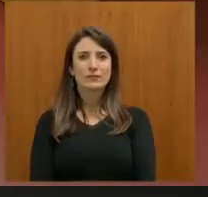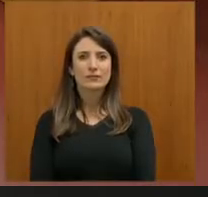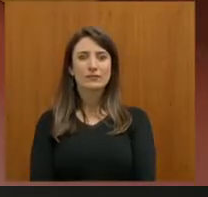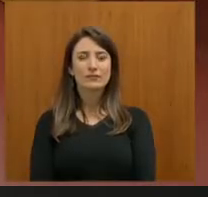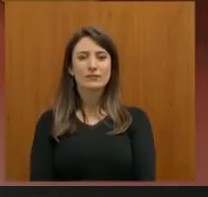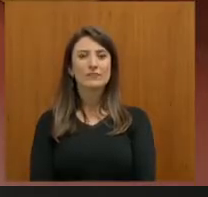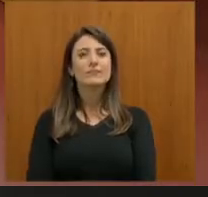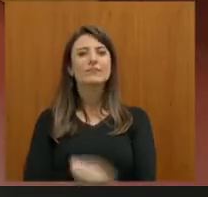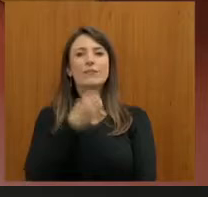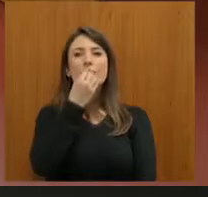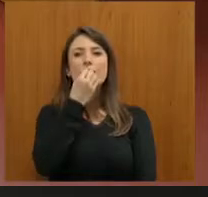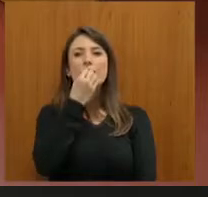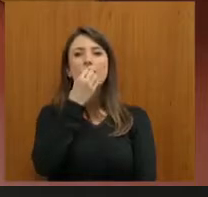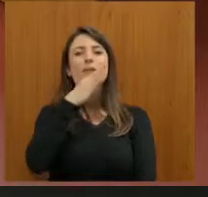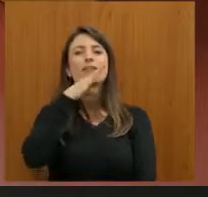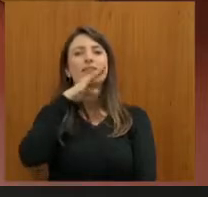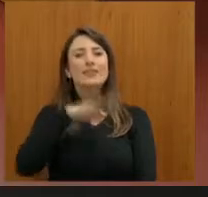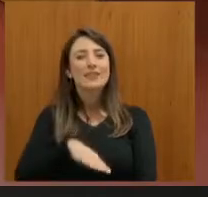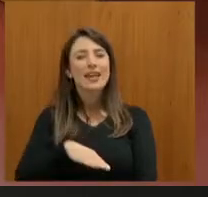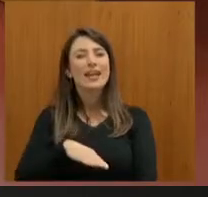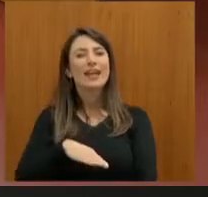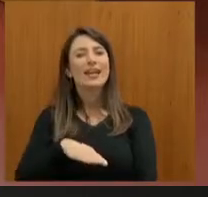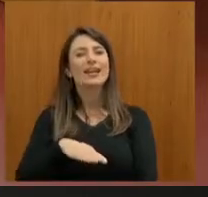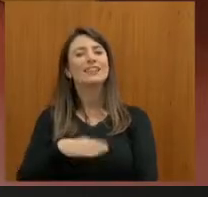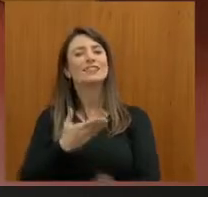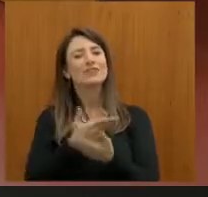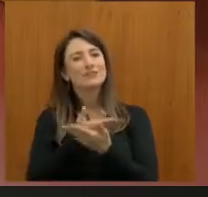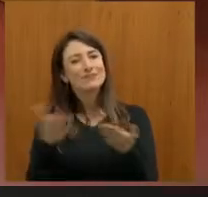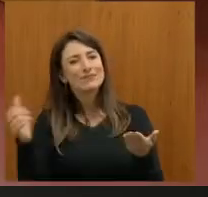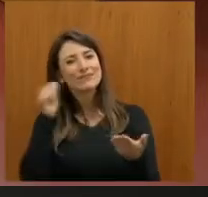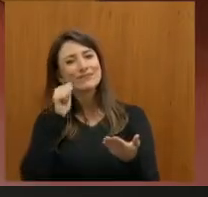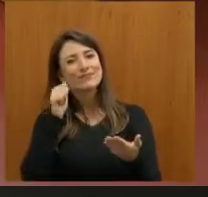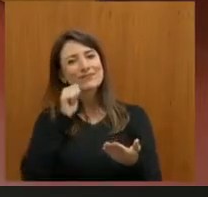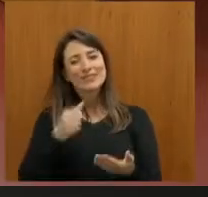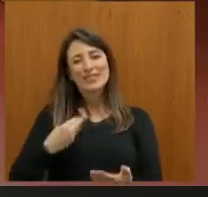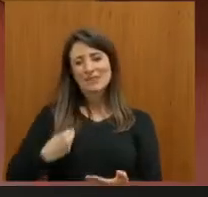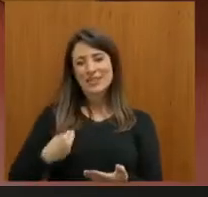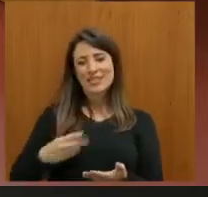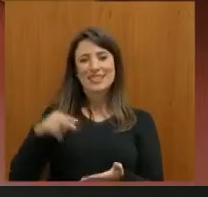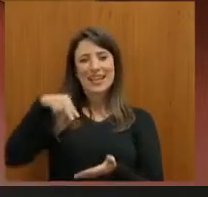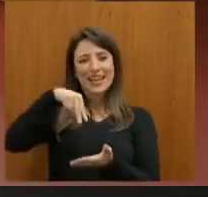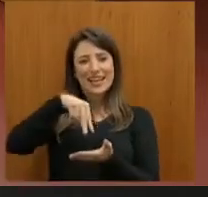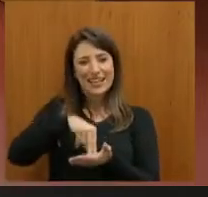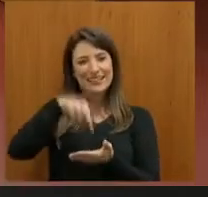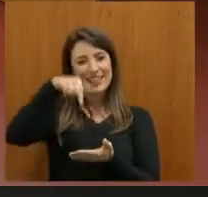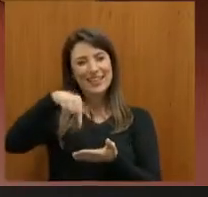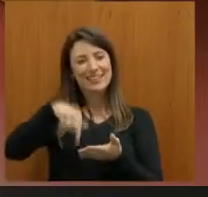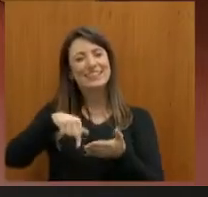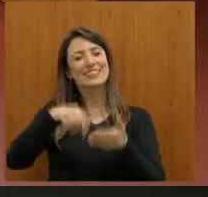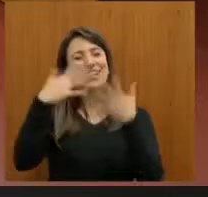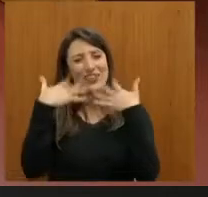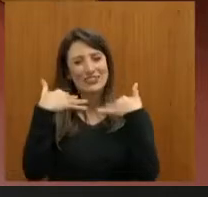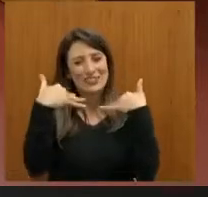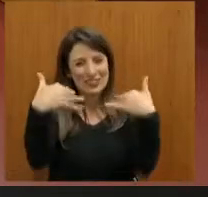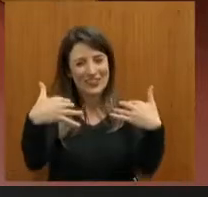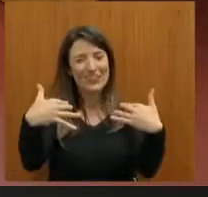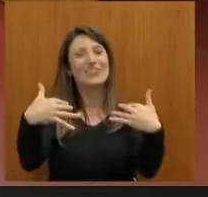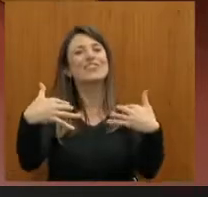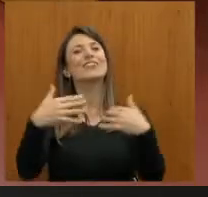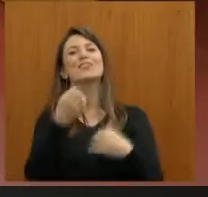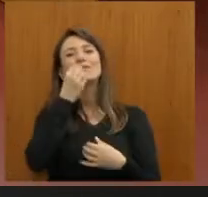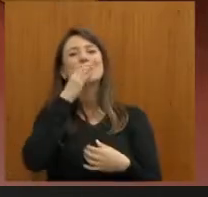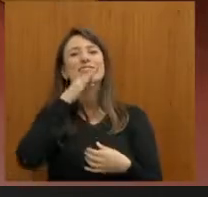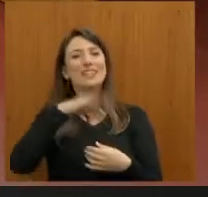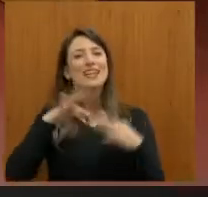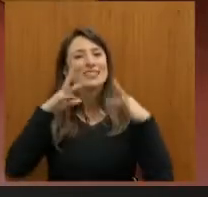Oi boa tarde a todas que se fazem presente aqui conosco no auditório a todas as nossas convidadas